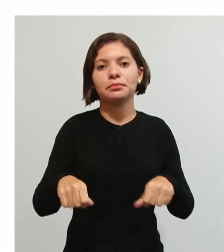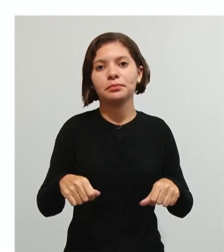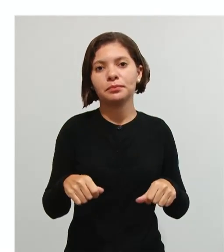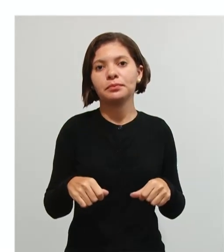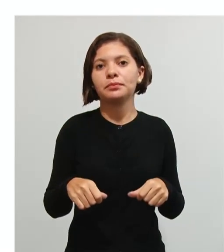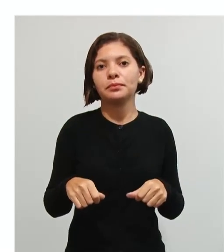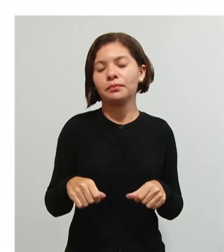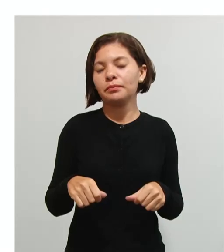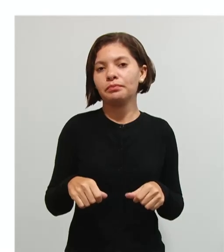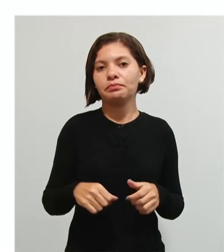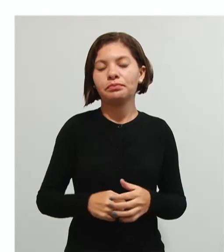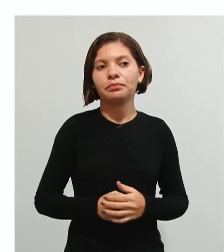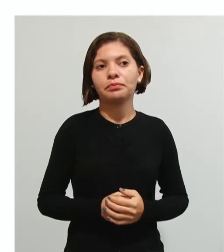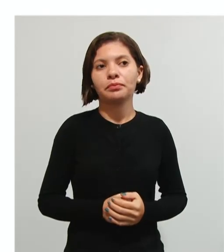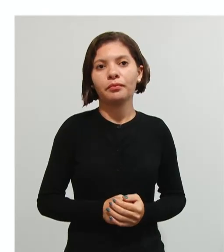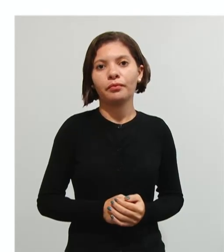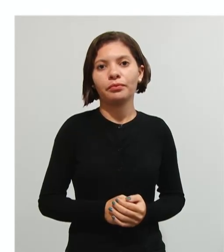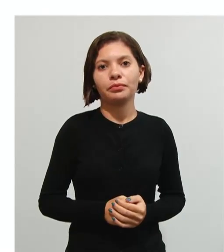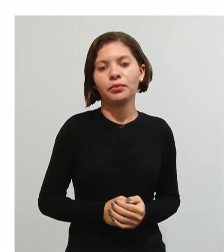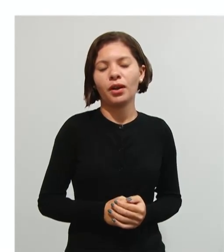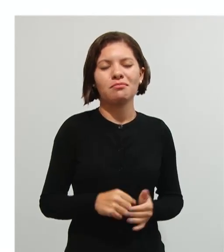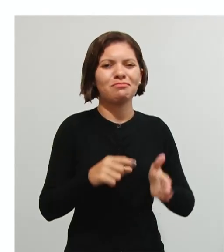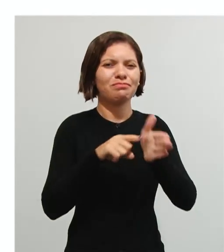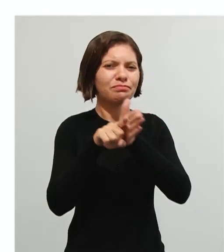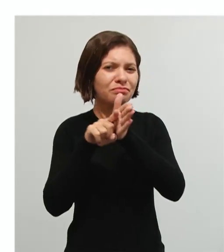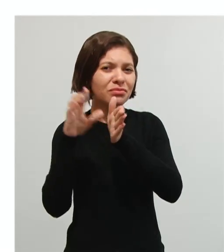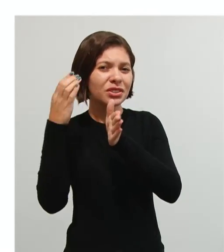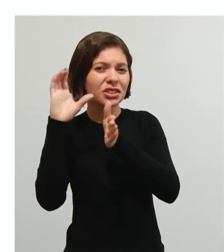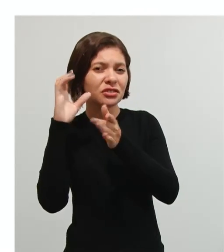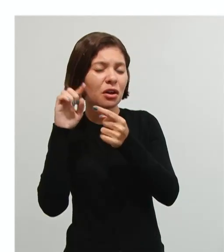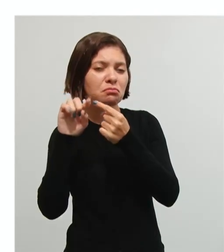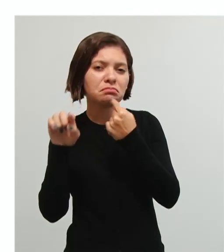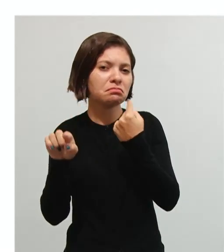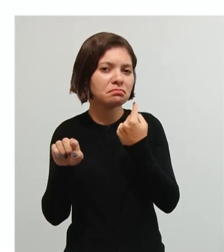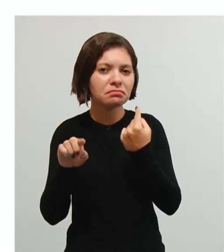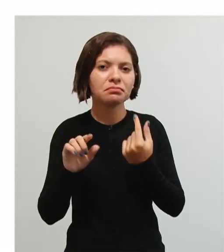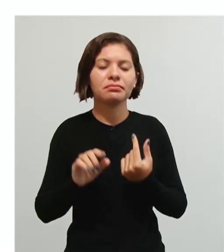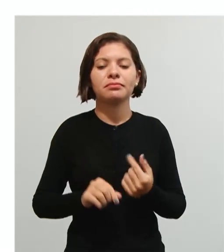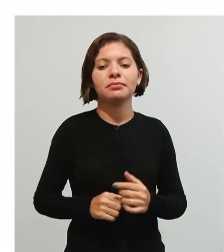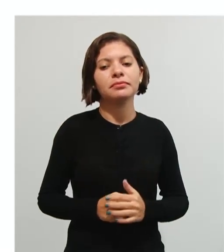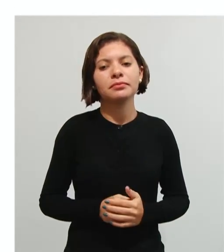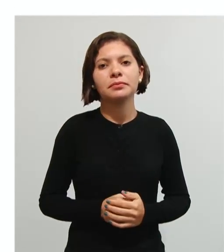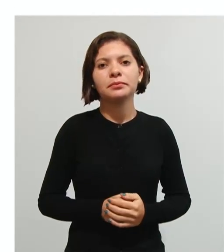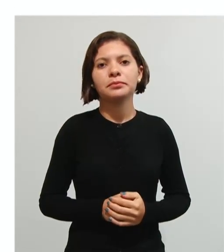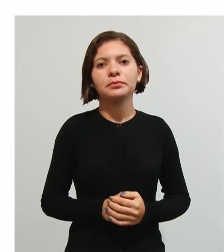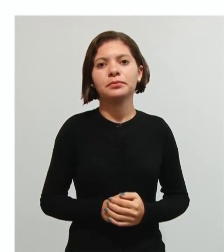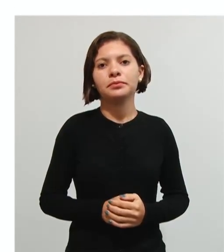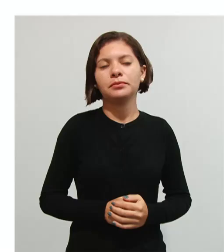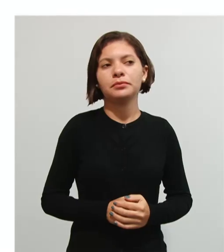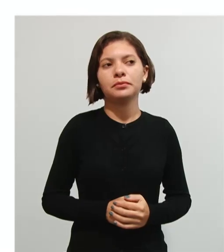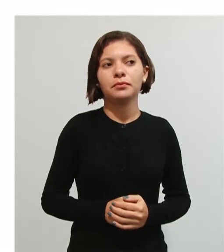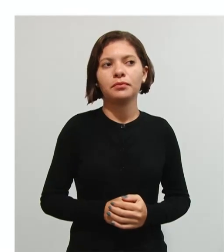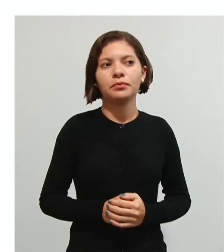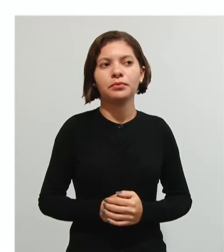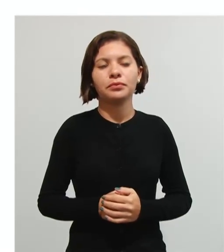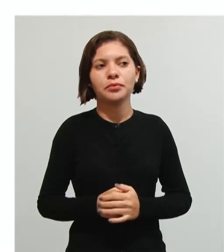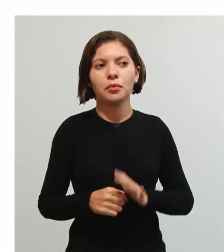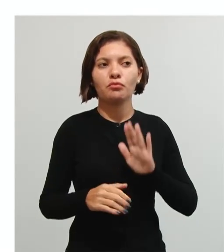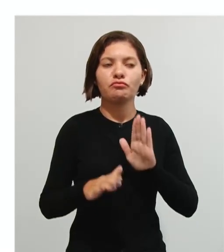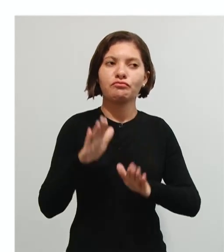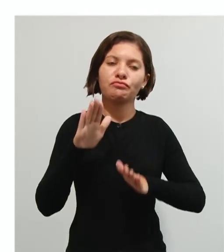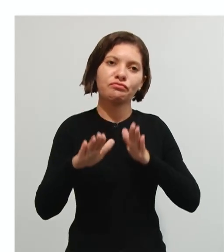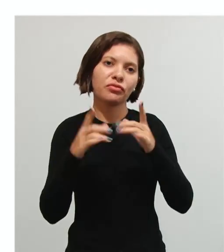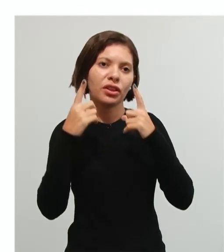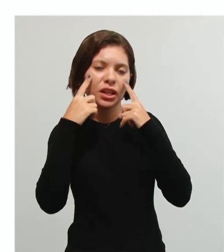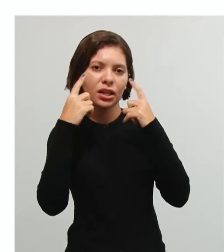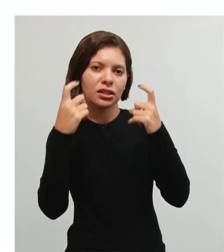elas não são exatamente pesquisas científicas, né? São questões de que vai ser talvez interessante para uns ou